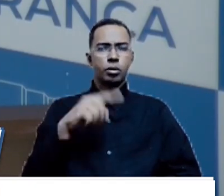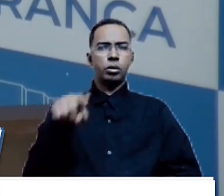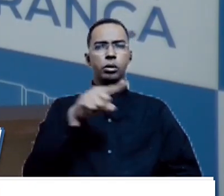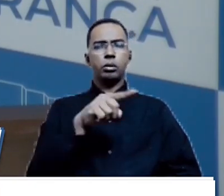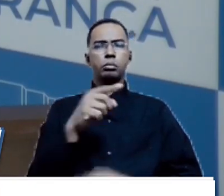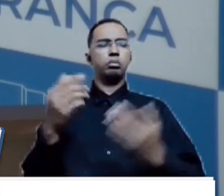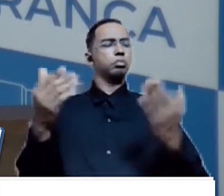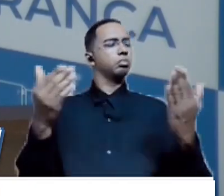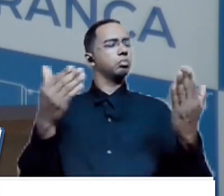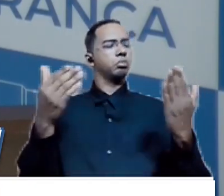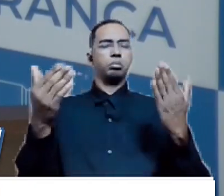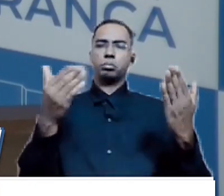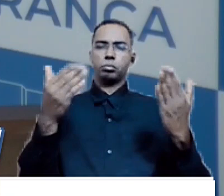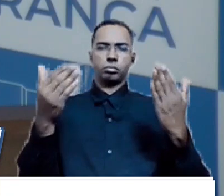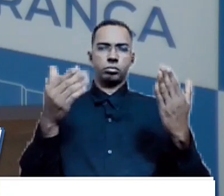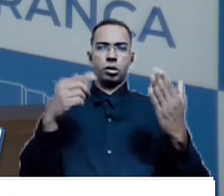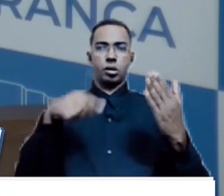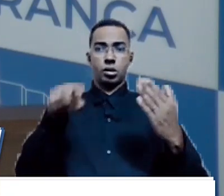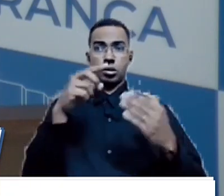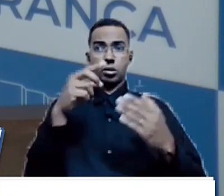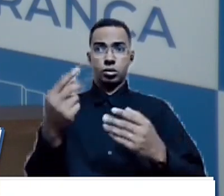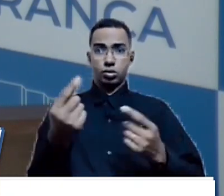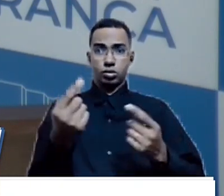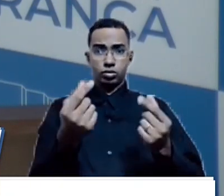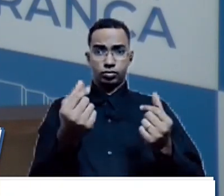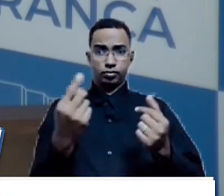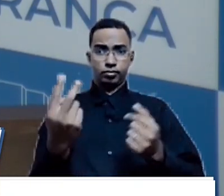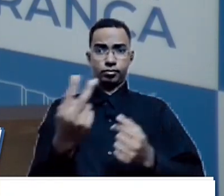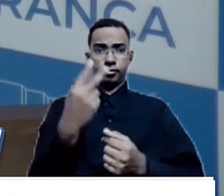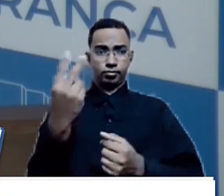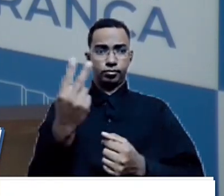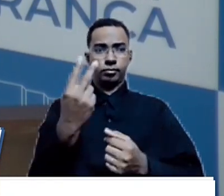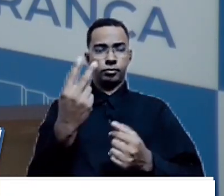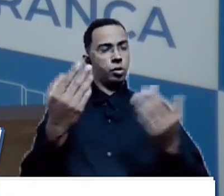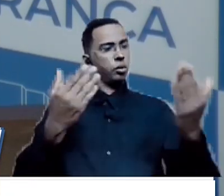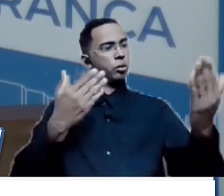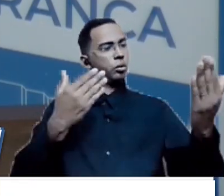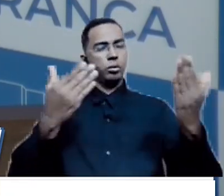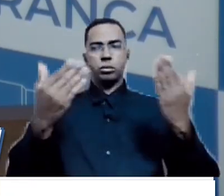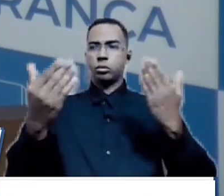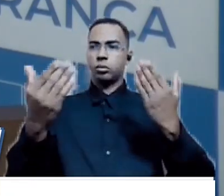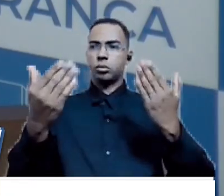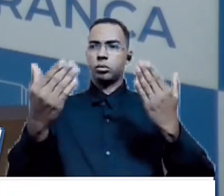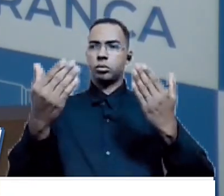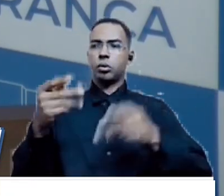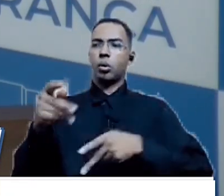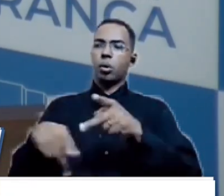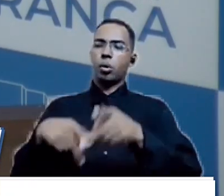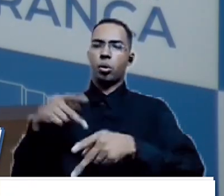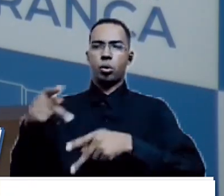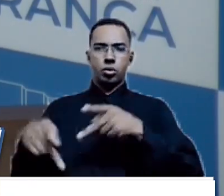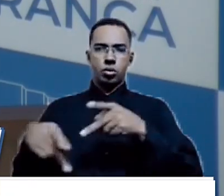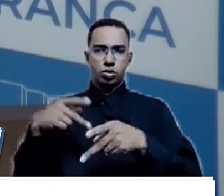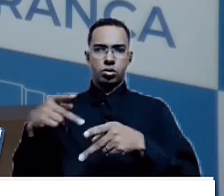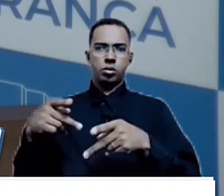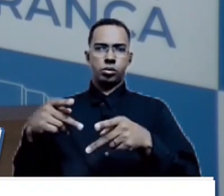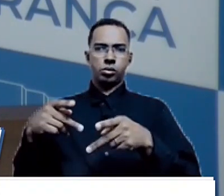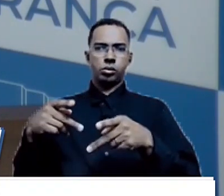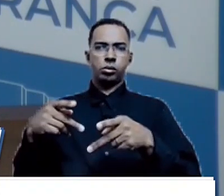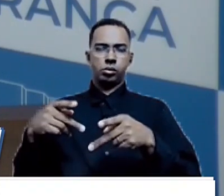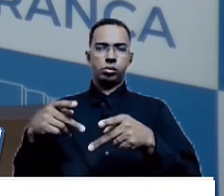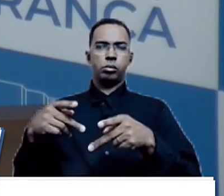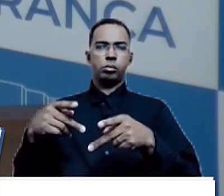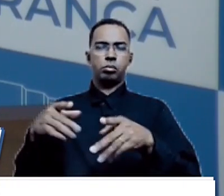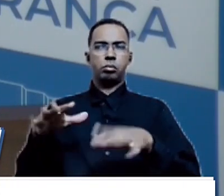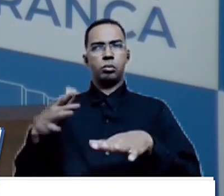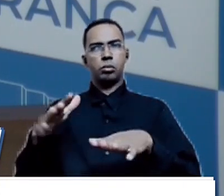desse valor com a população estimada pelo